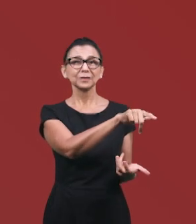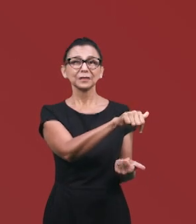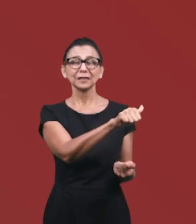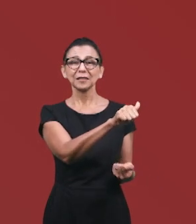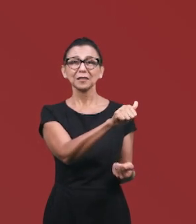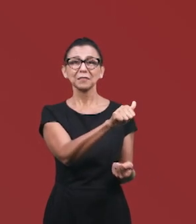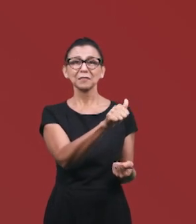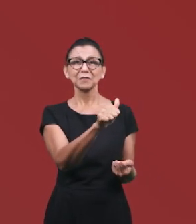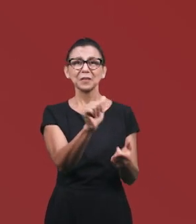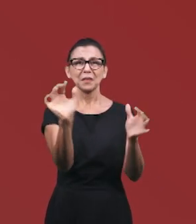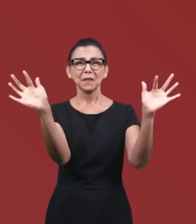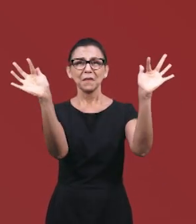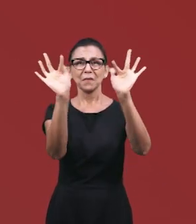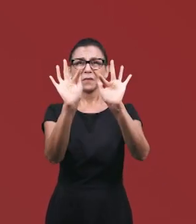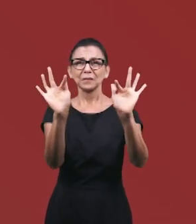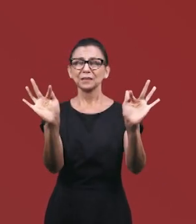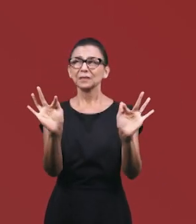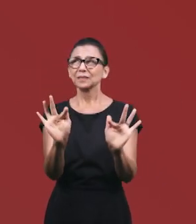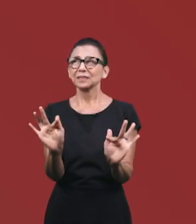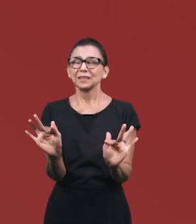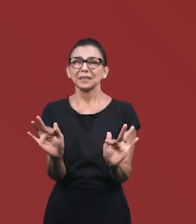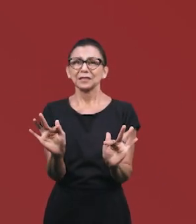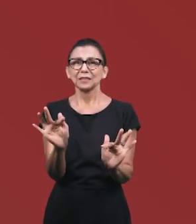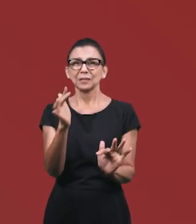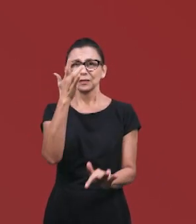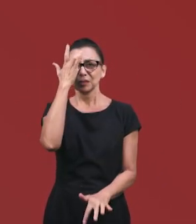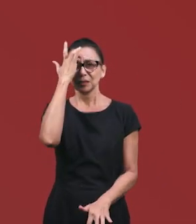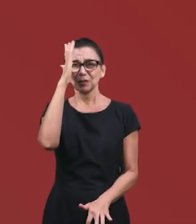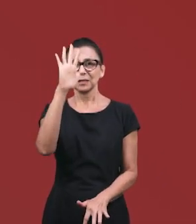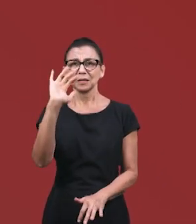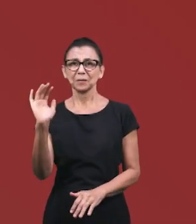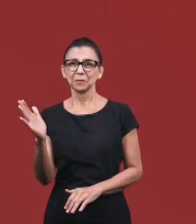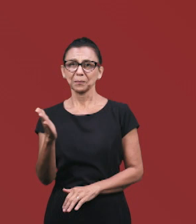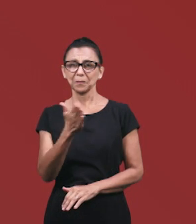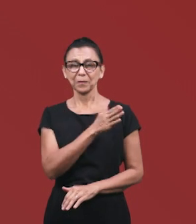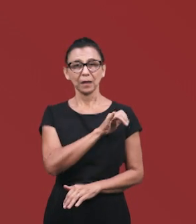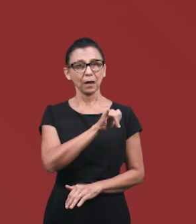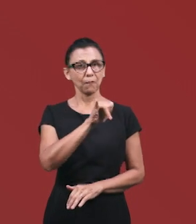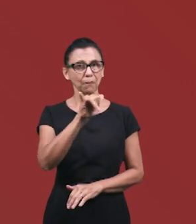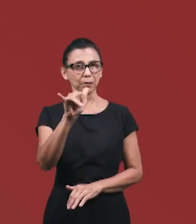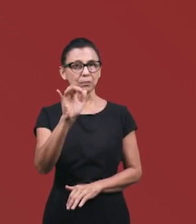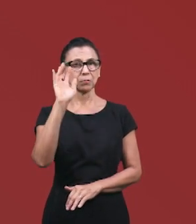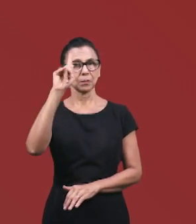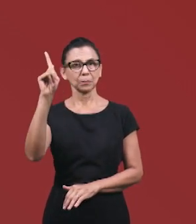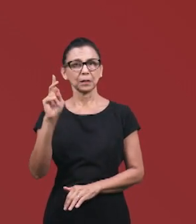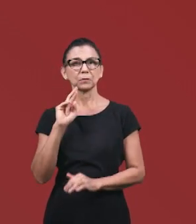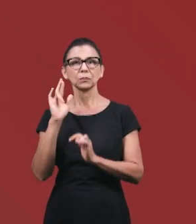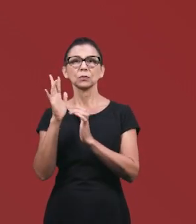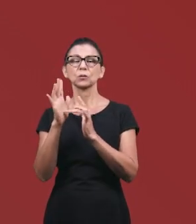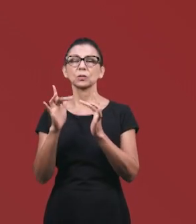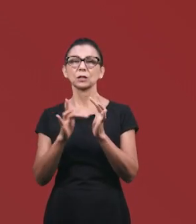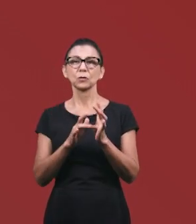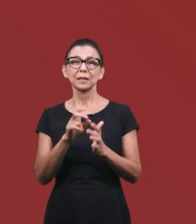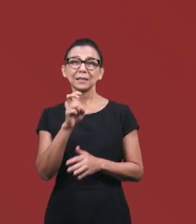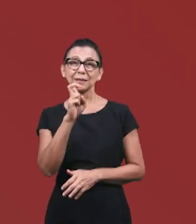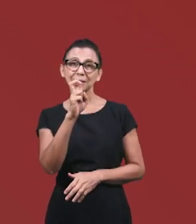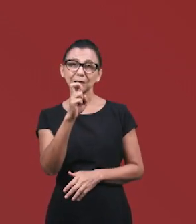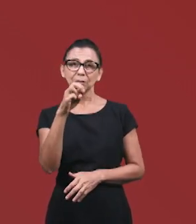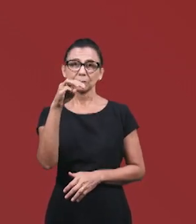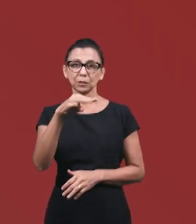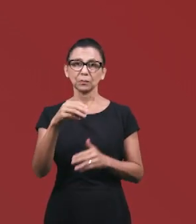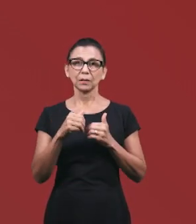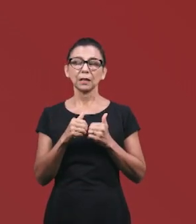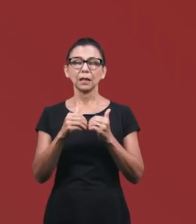não sabe o que é ser feliz. A paz do Senhor Jesus. Dentro de 5